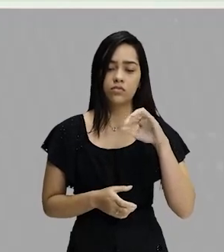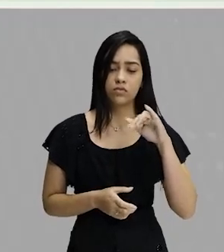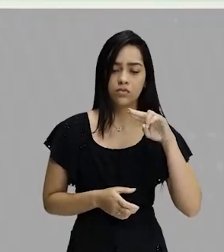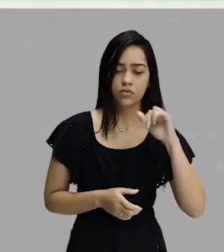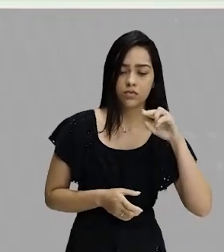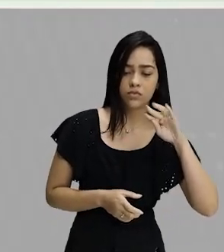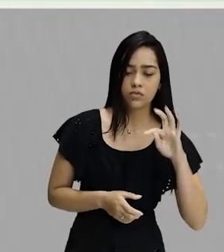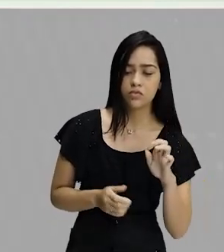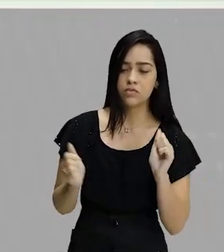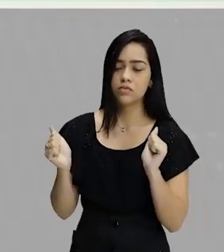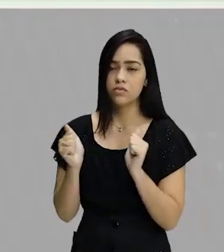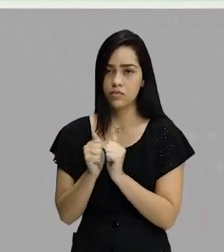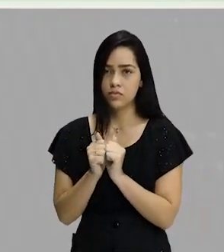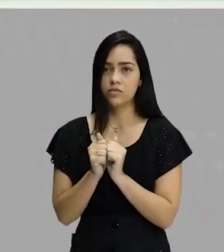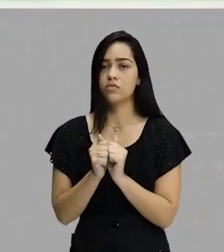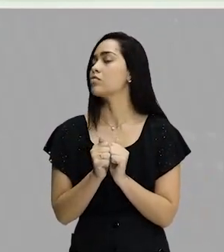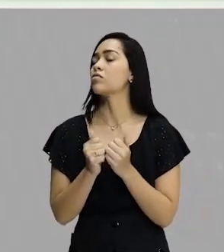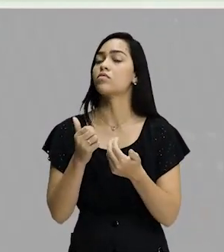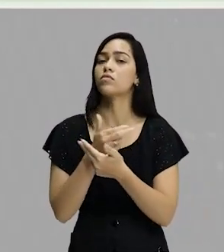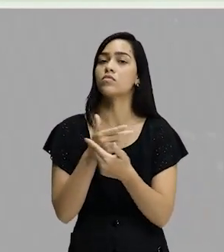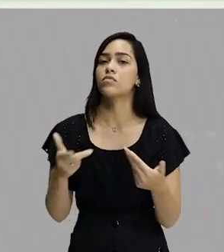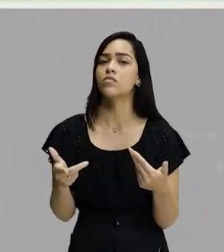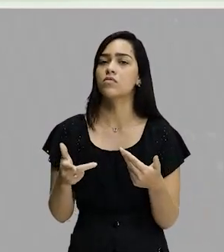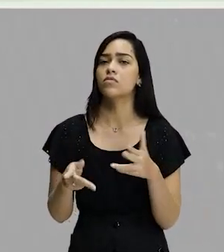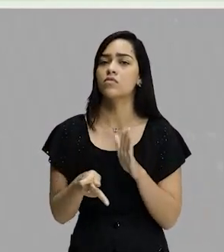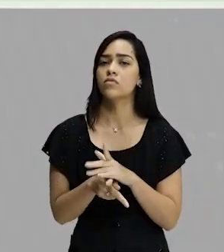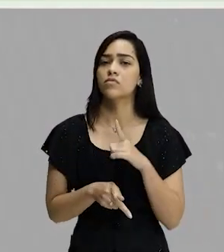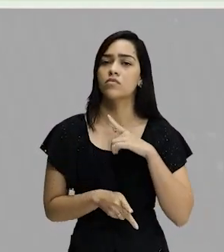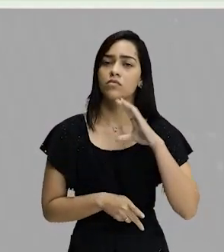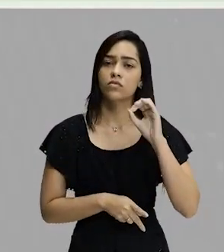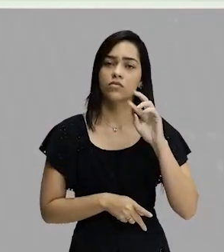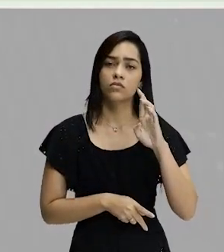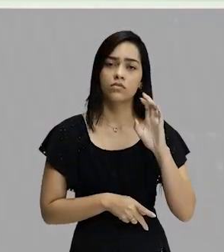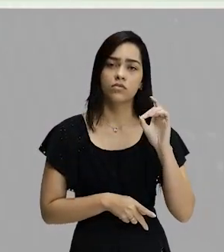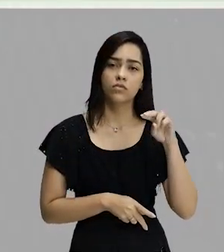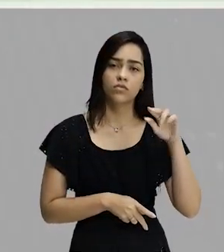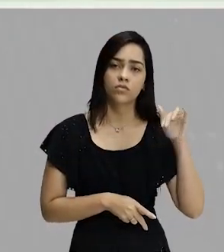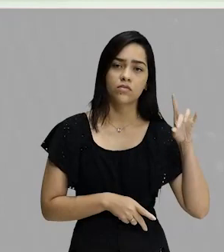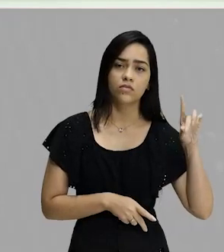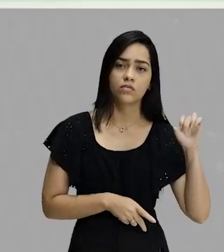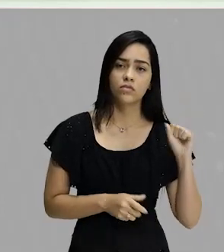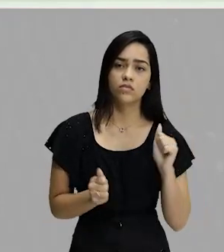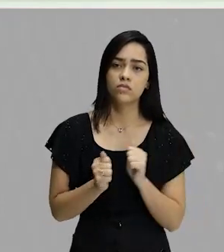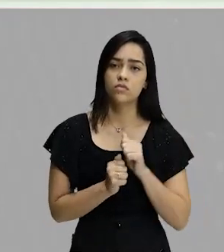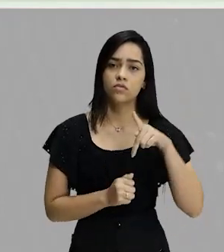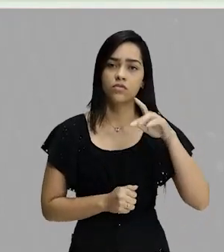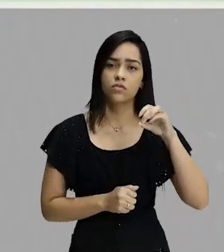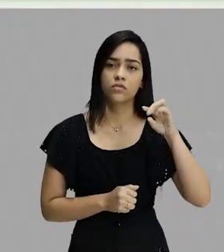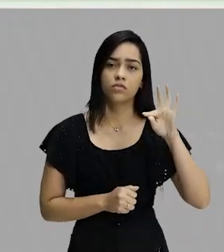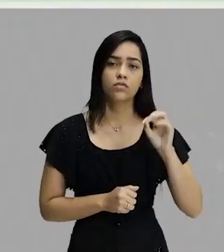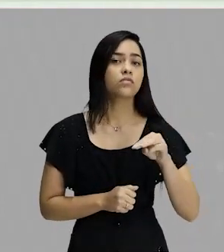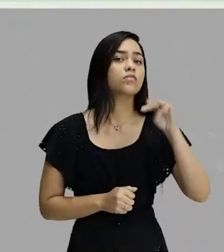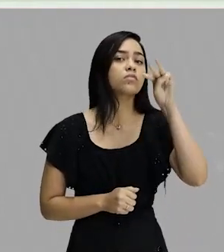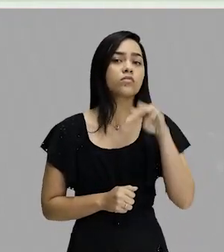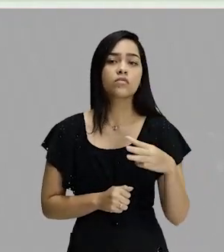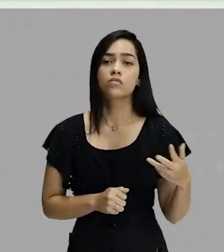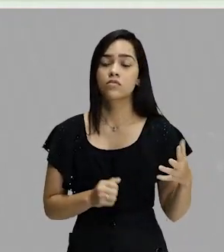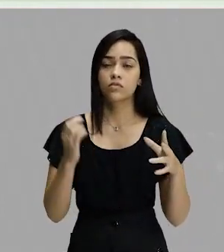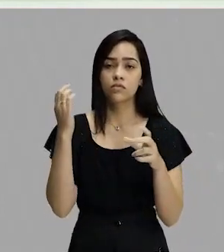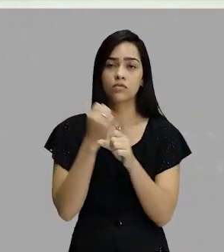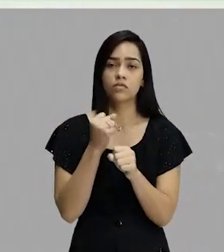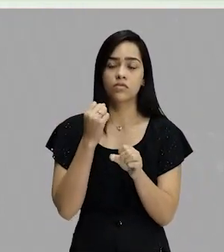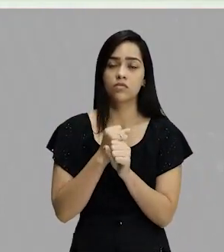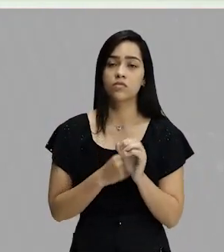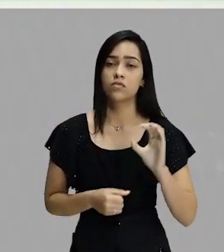esses elementos aqui, ó, com as coordenadas desse ponto, esse determinante tem que ser igual a quem? Tem que ser igual a 0.